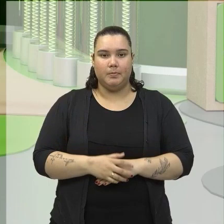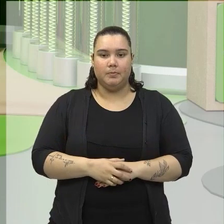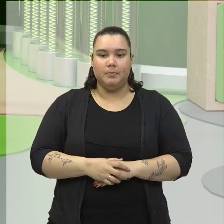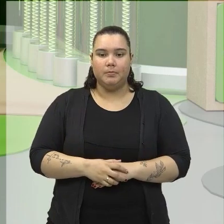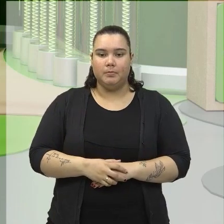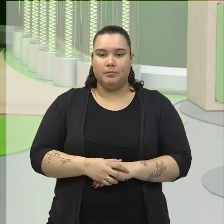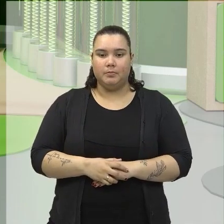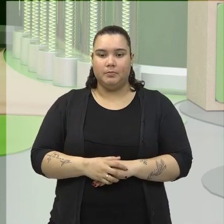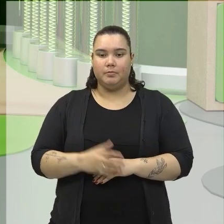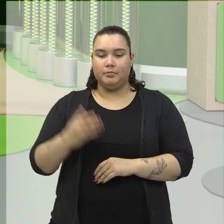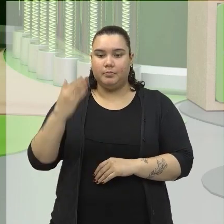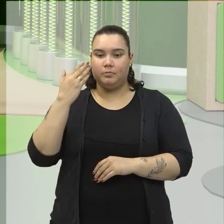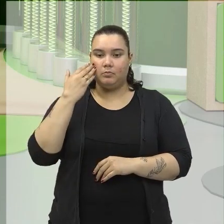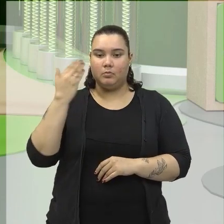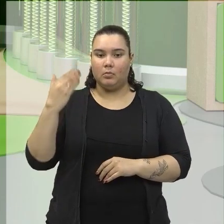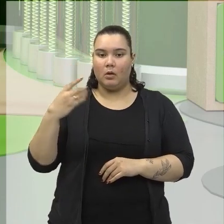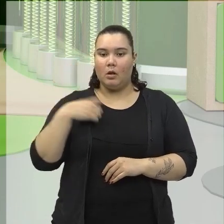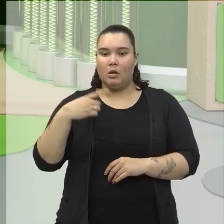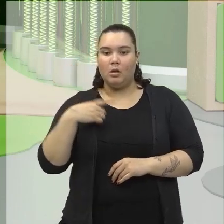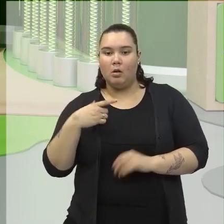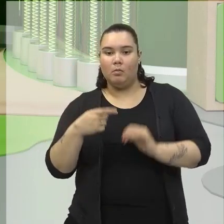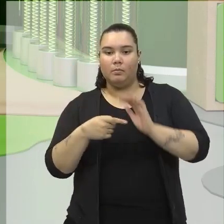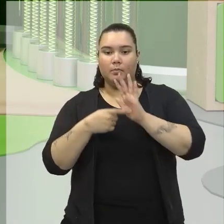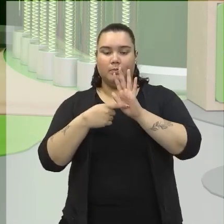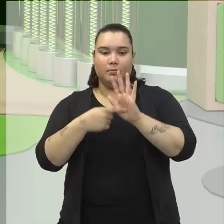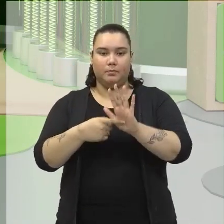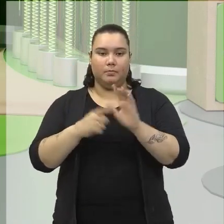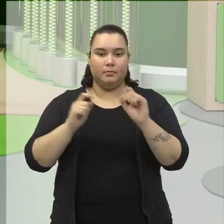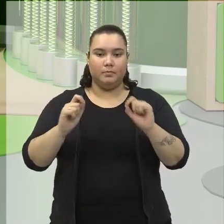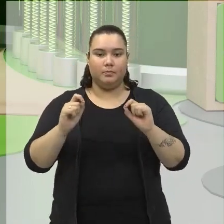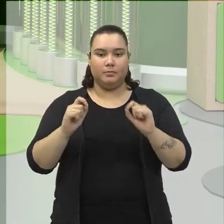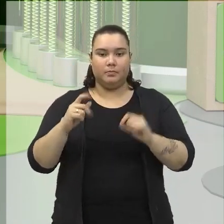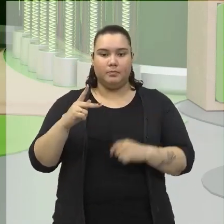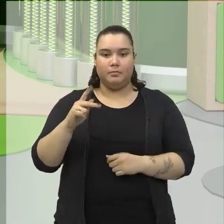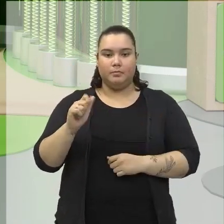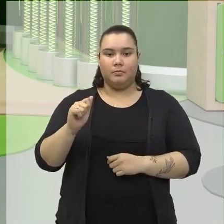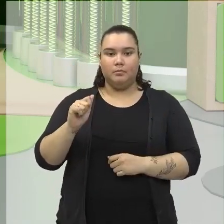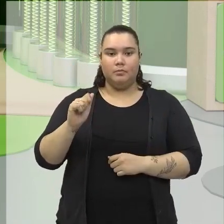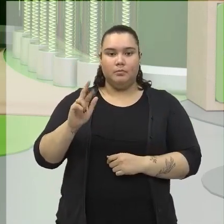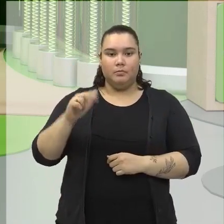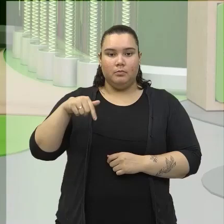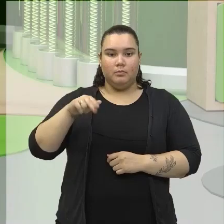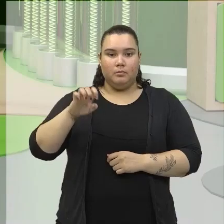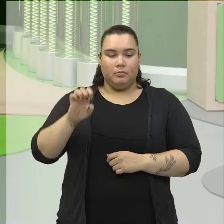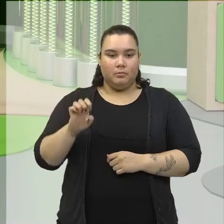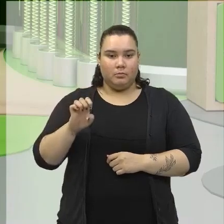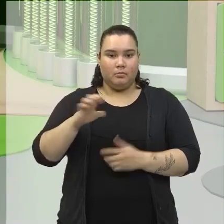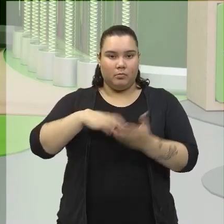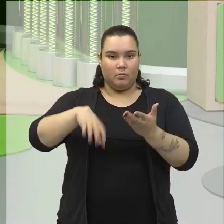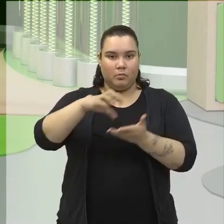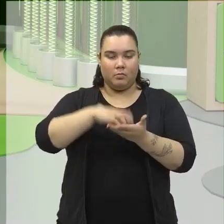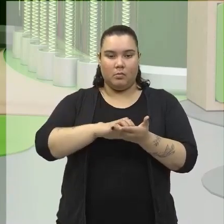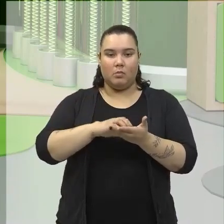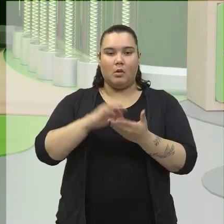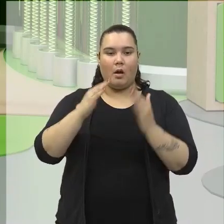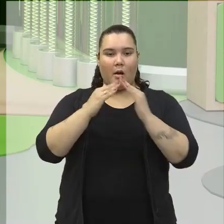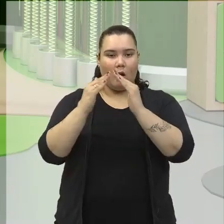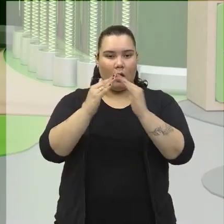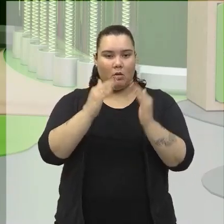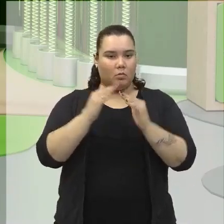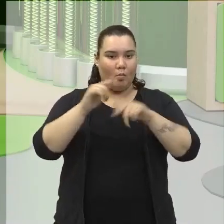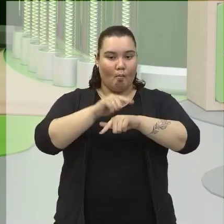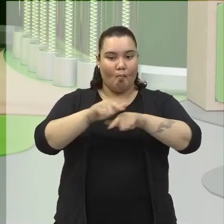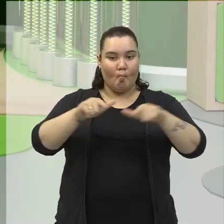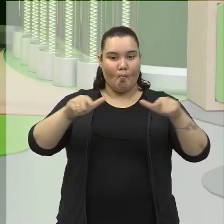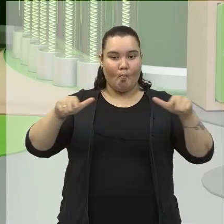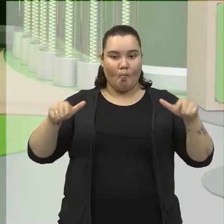só, aqui a gente visualiza aí um parque eólico localizado em uma região onde não tem muitas casas próximas, né, olha só. E